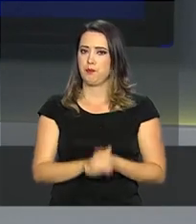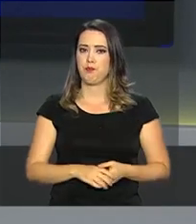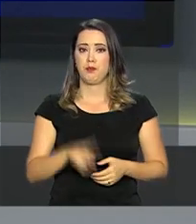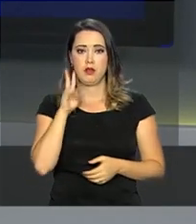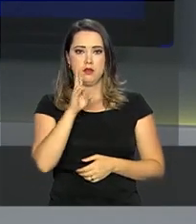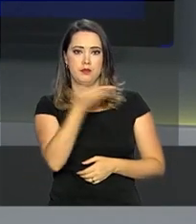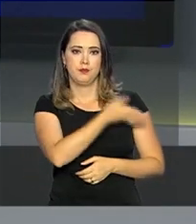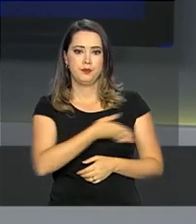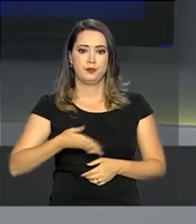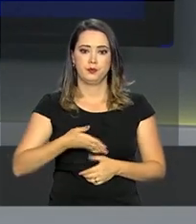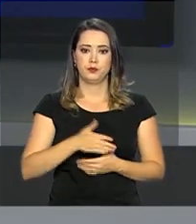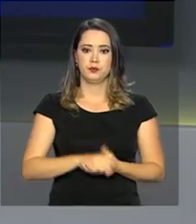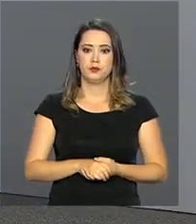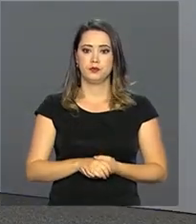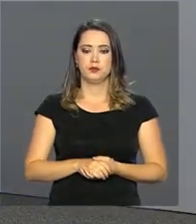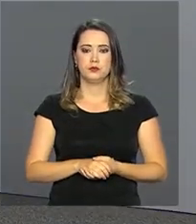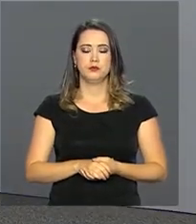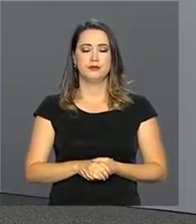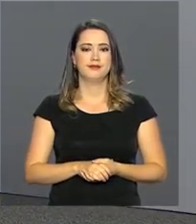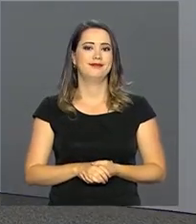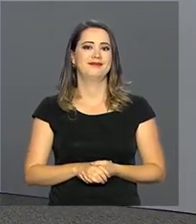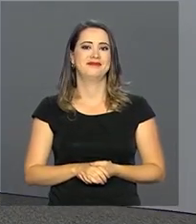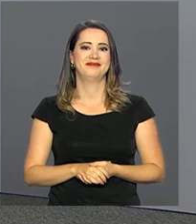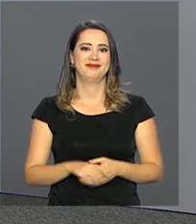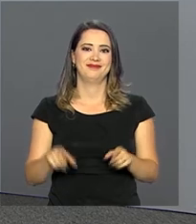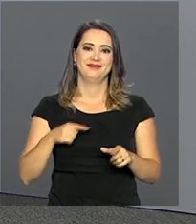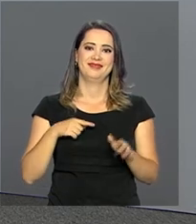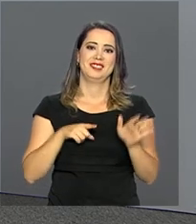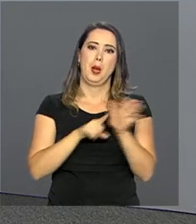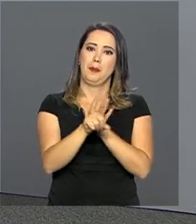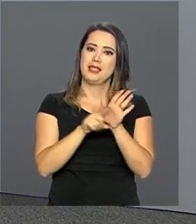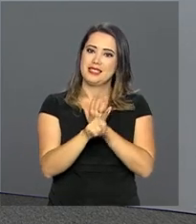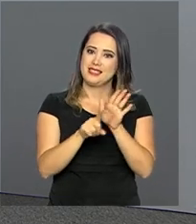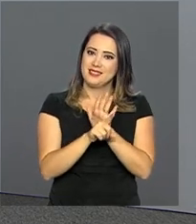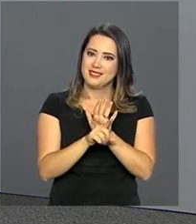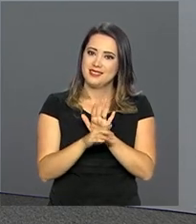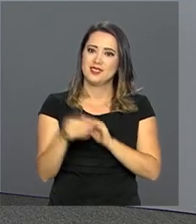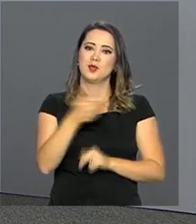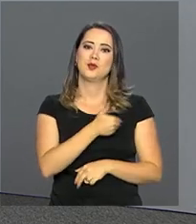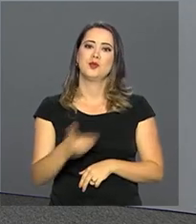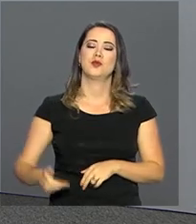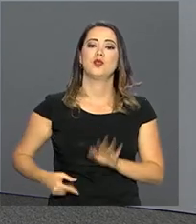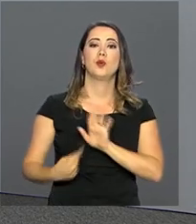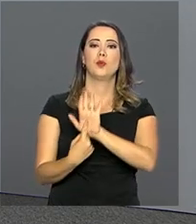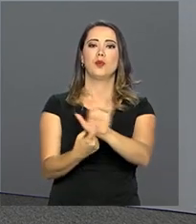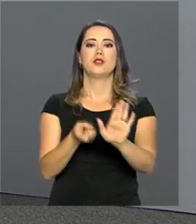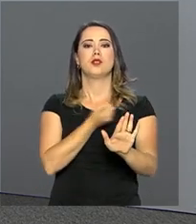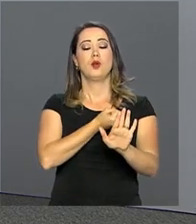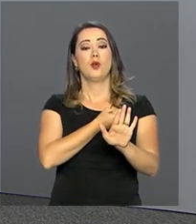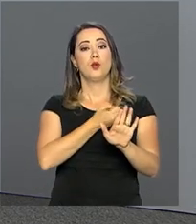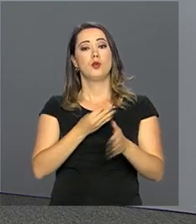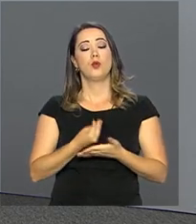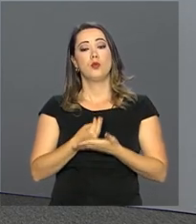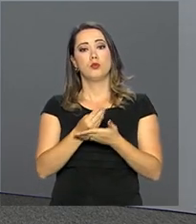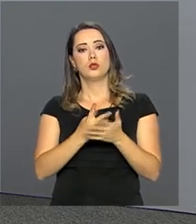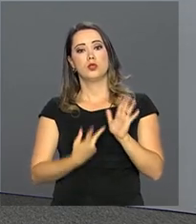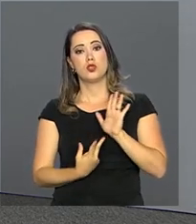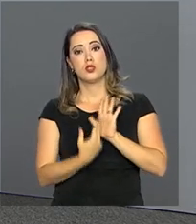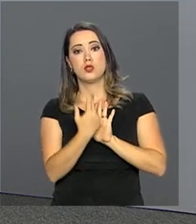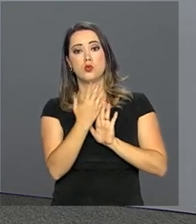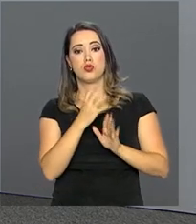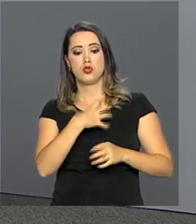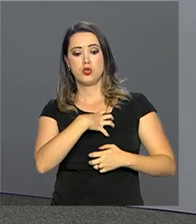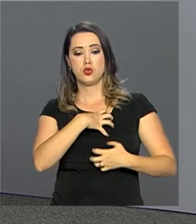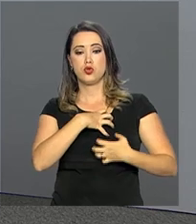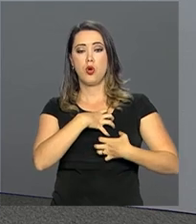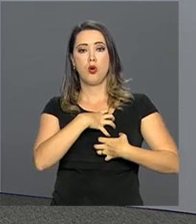aparece na sua tela o levantamento do portal o governo revela que o número de doações de órgãos disparou e bateu